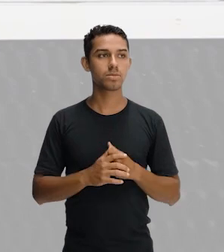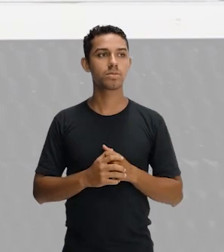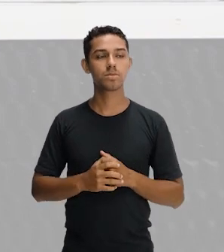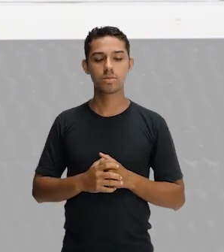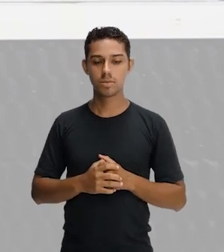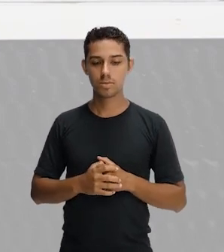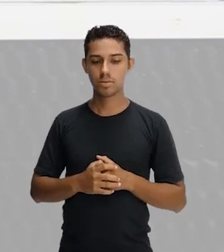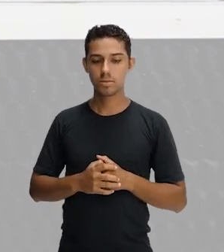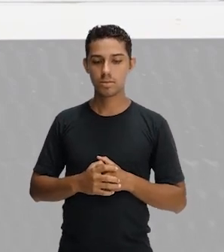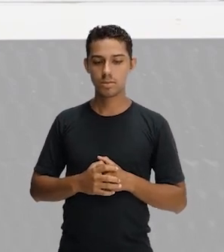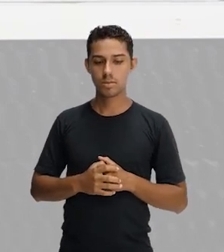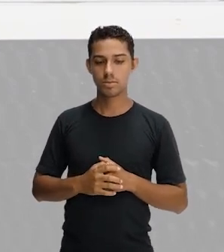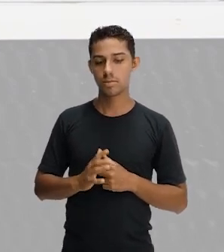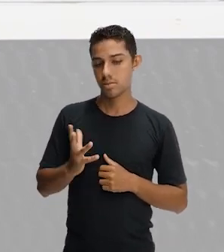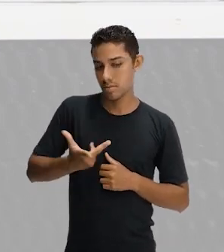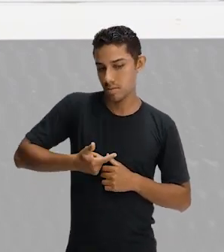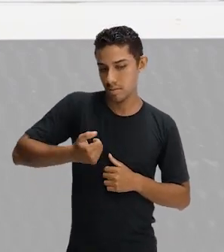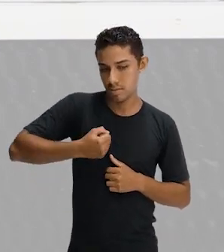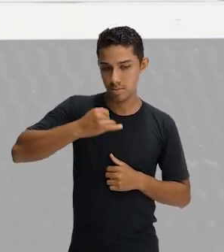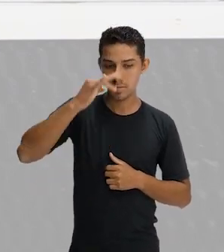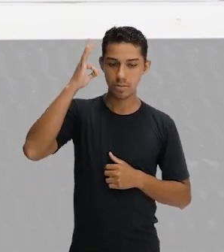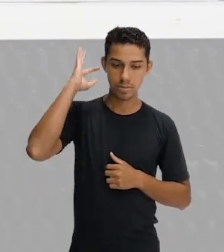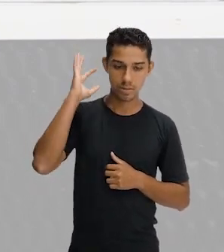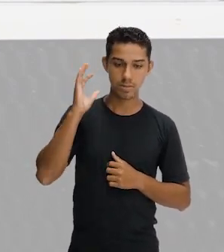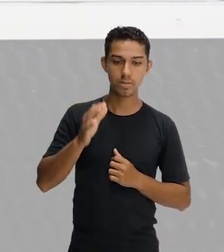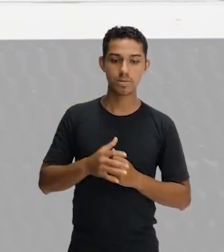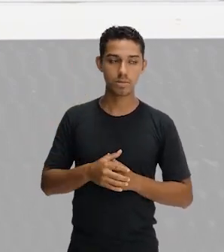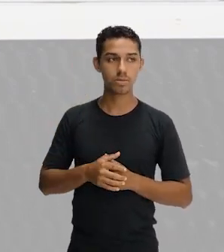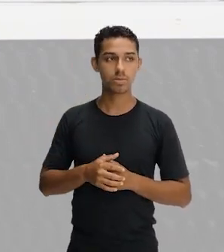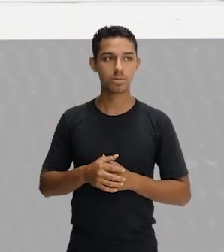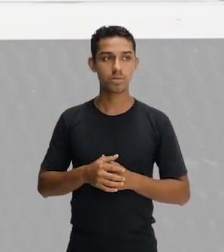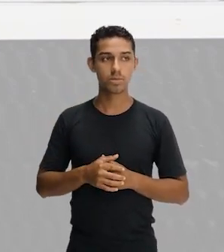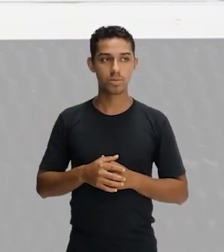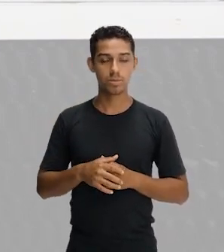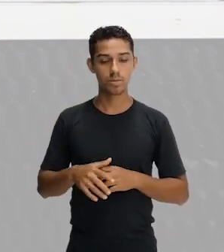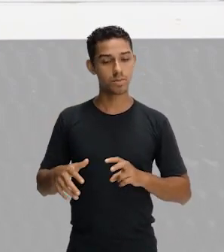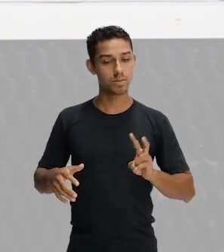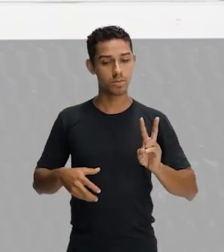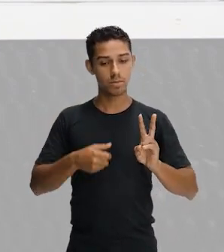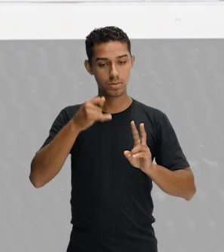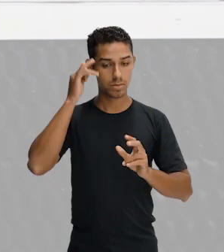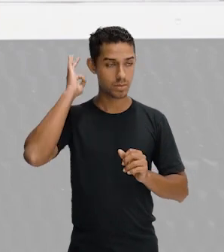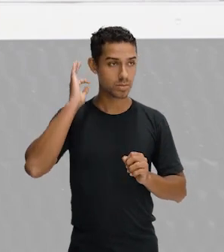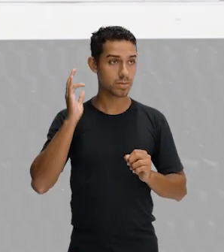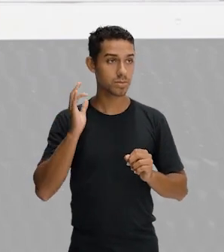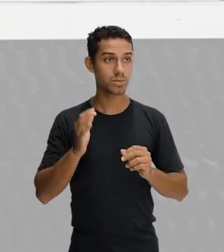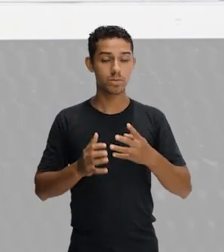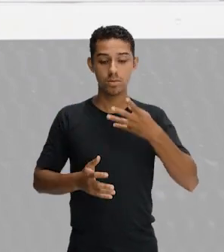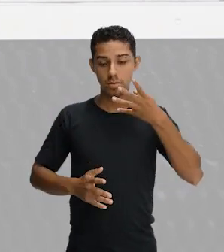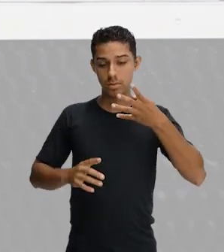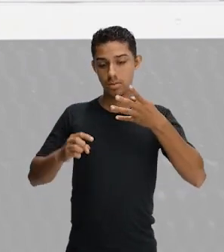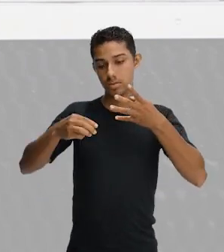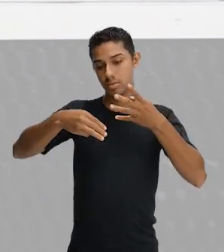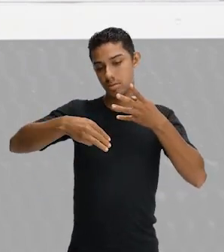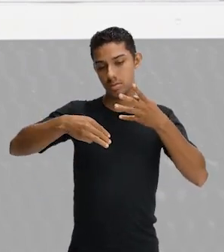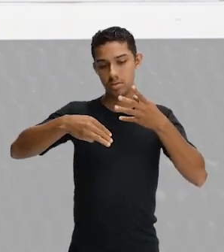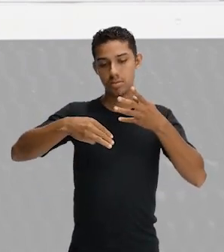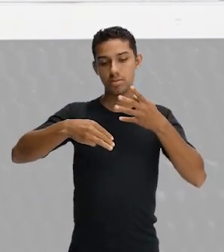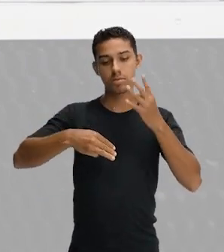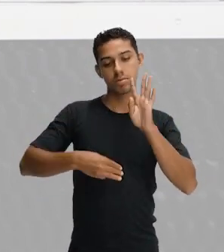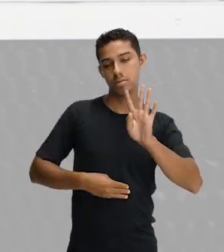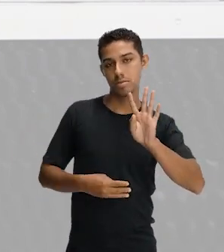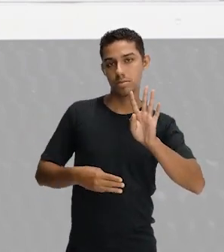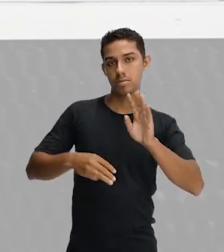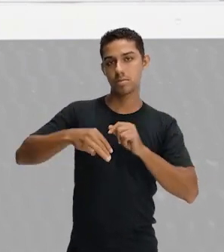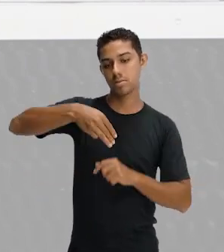ok? A velocidade é uma velocidade de 4 metros por segundo e um raio